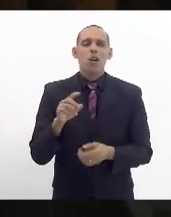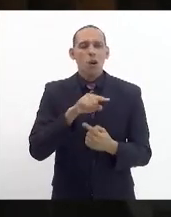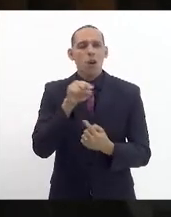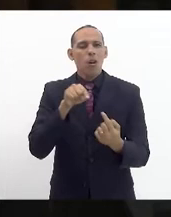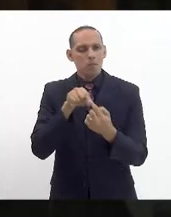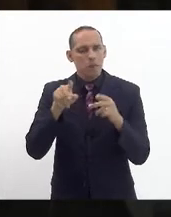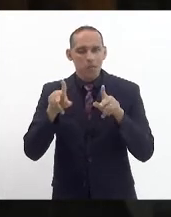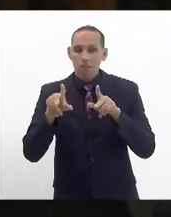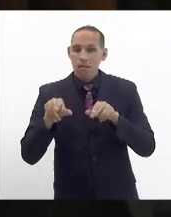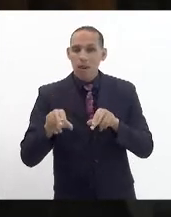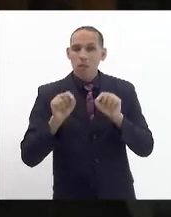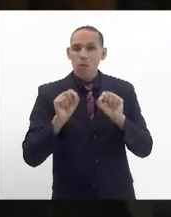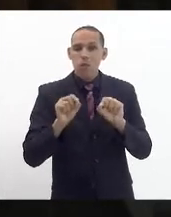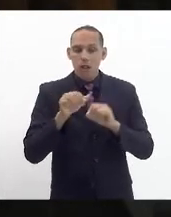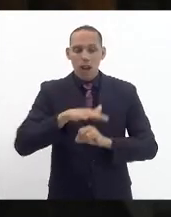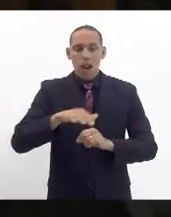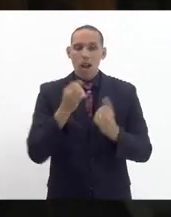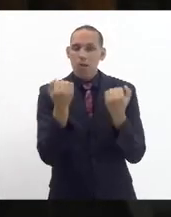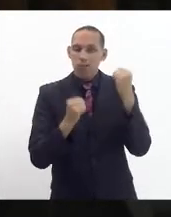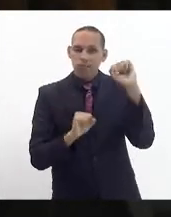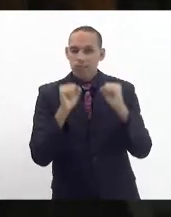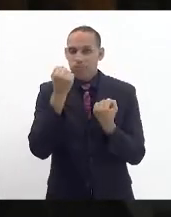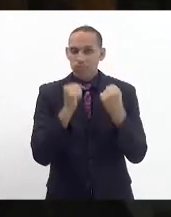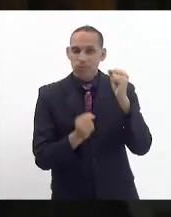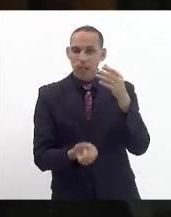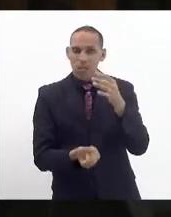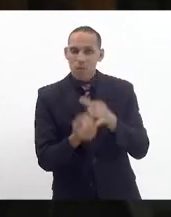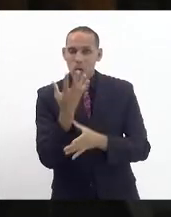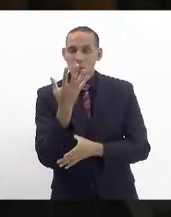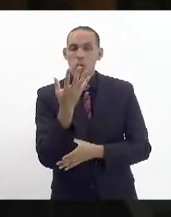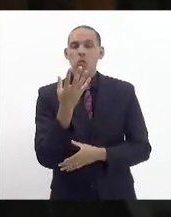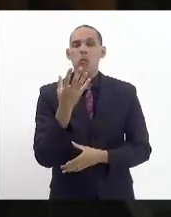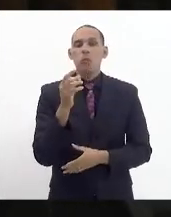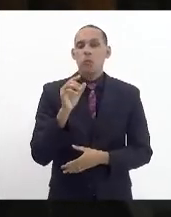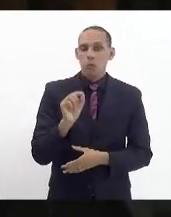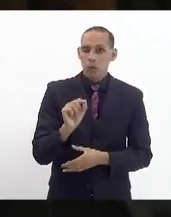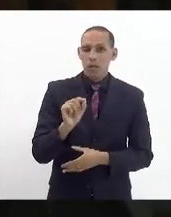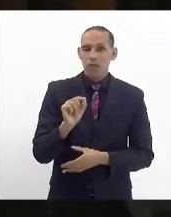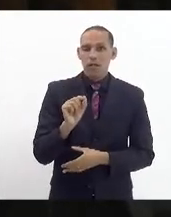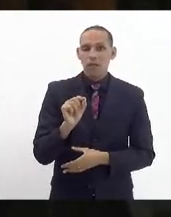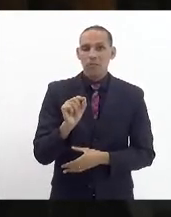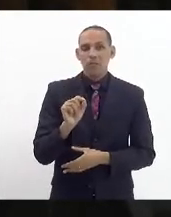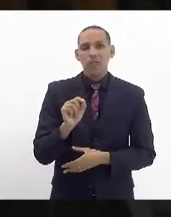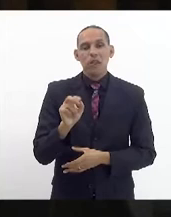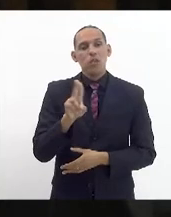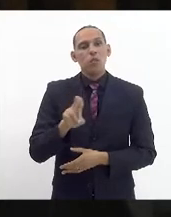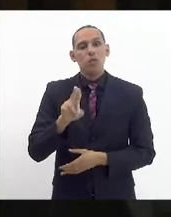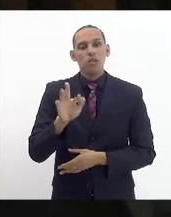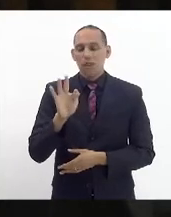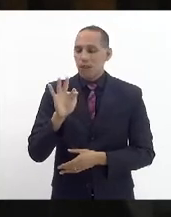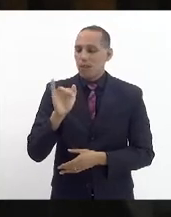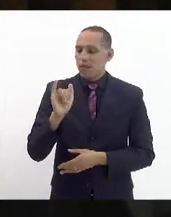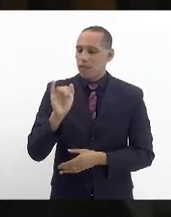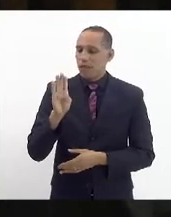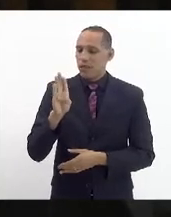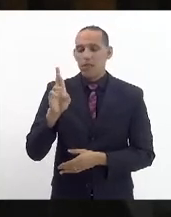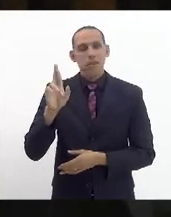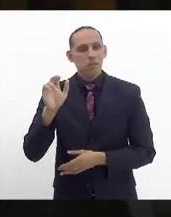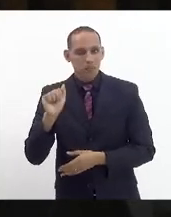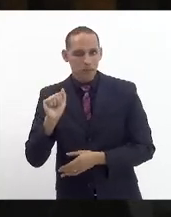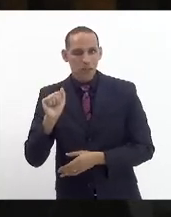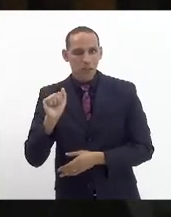aqueles setores industriais que produzam a partir de fibras, de